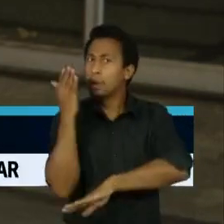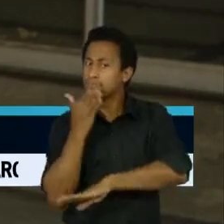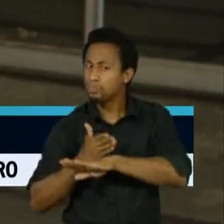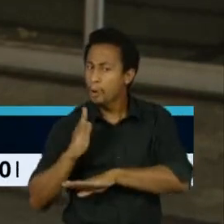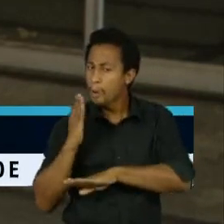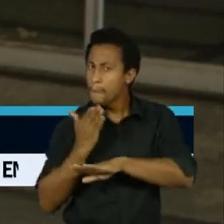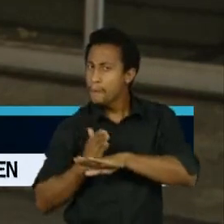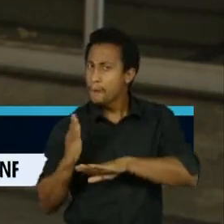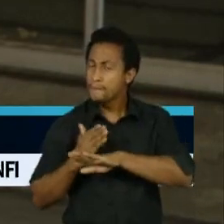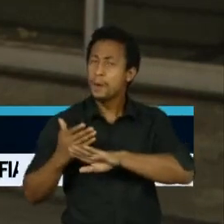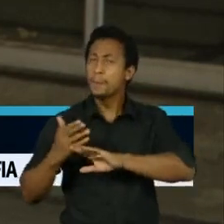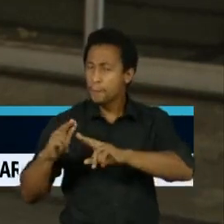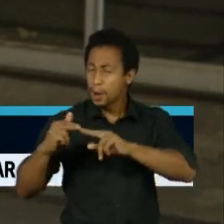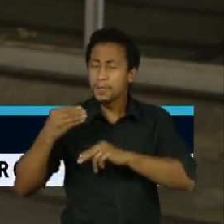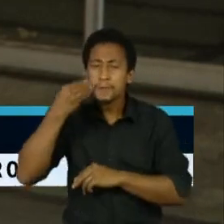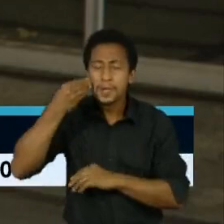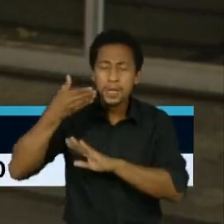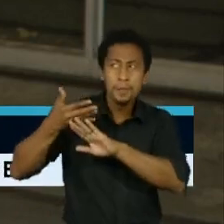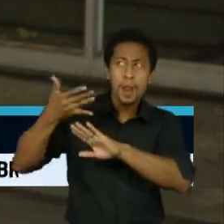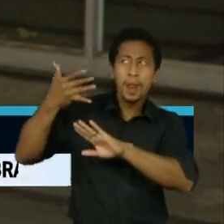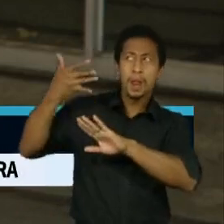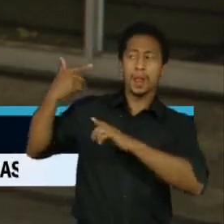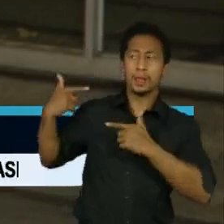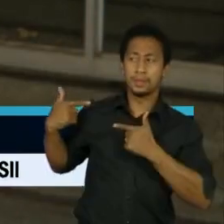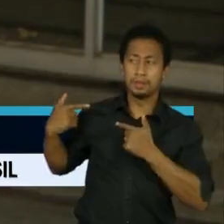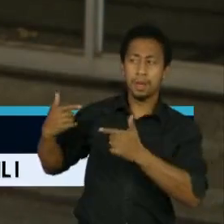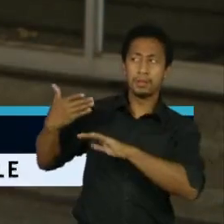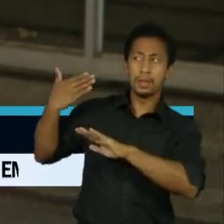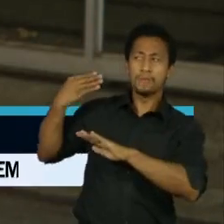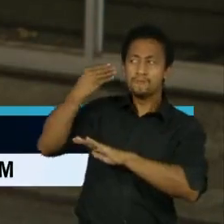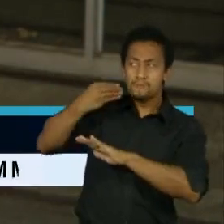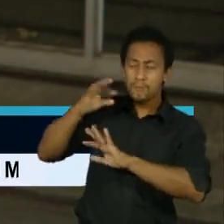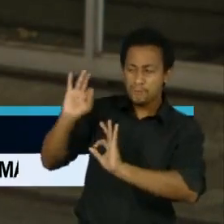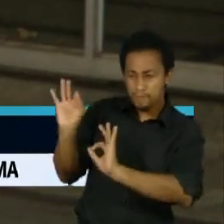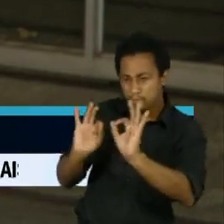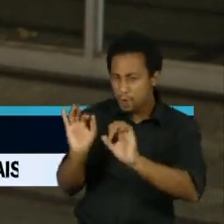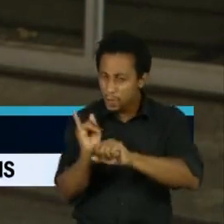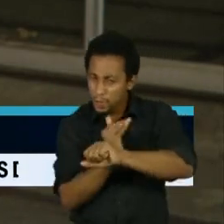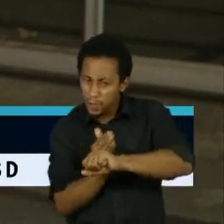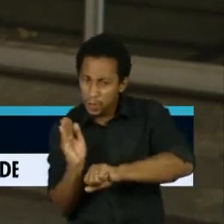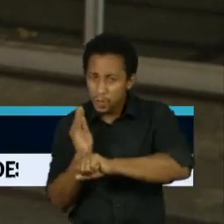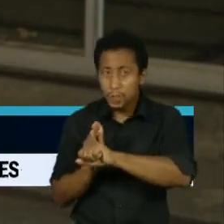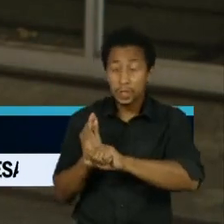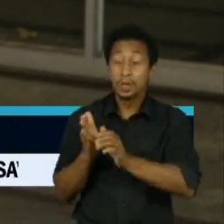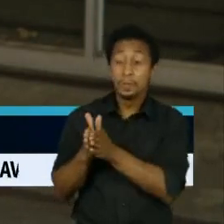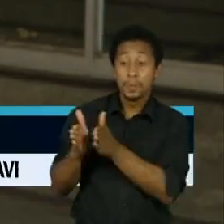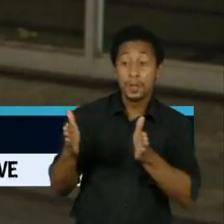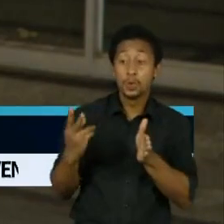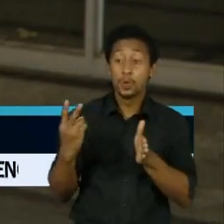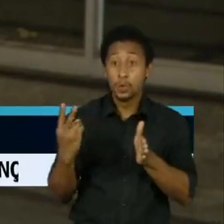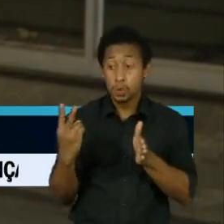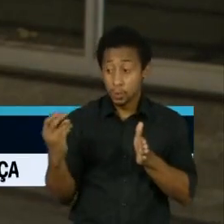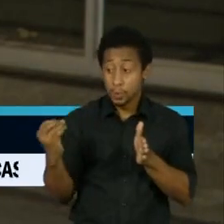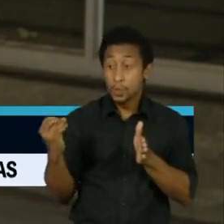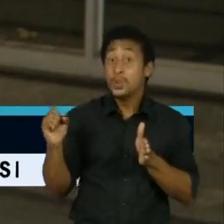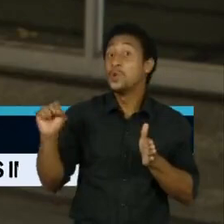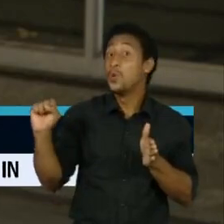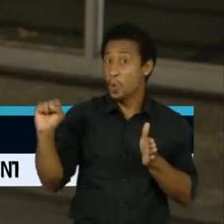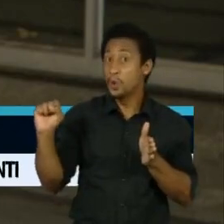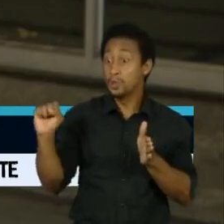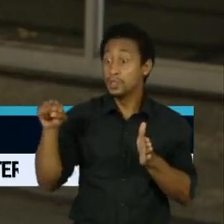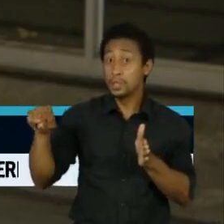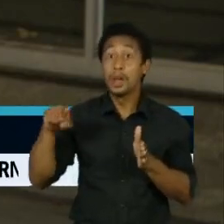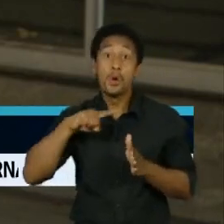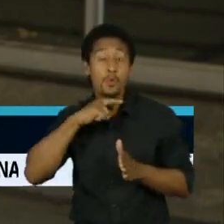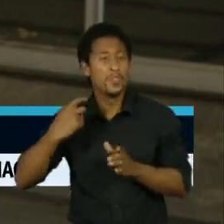a conflitos anteriores, resultado de uma grande reforma militar feita em 2008, depois da dura vitória